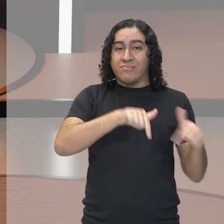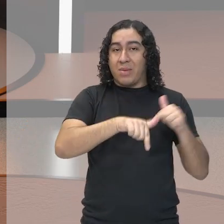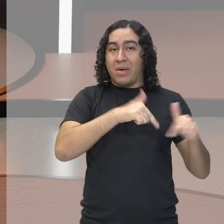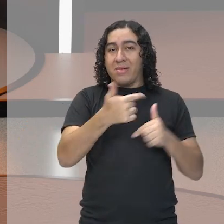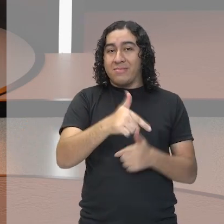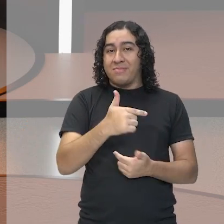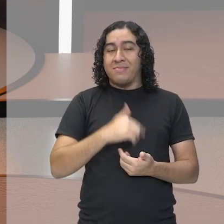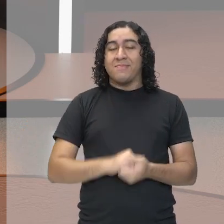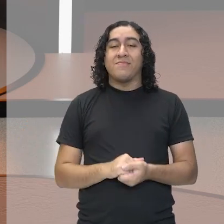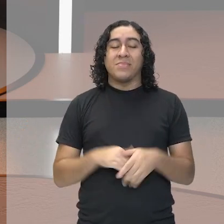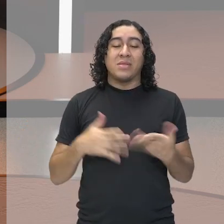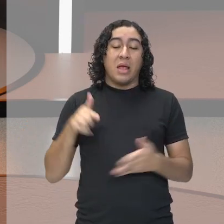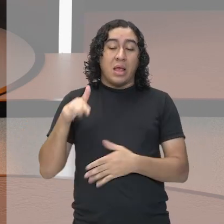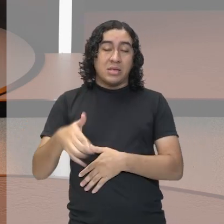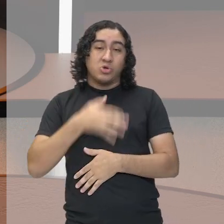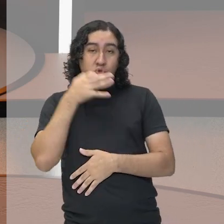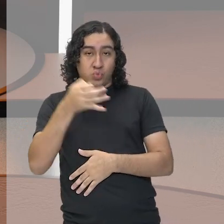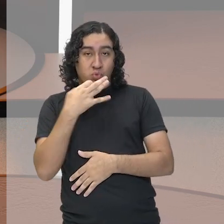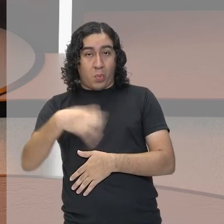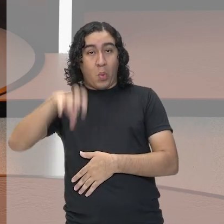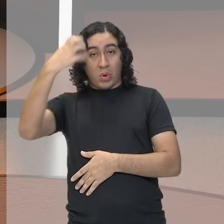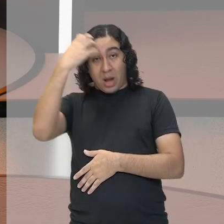monarquista vai criar aí um